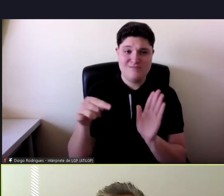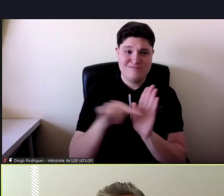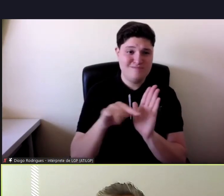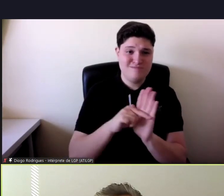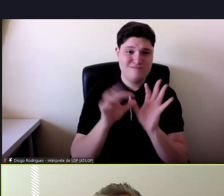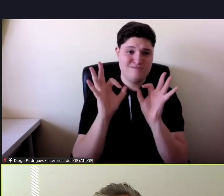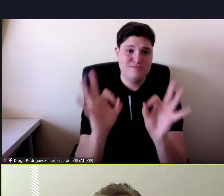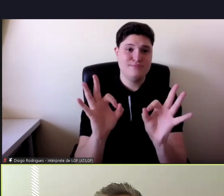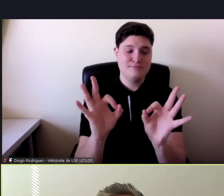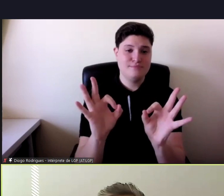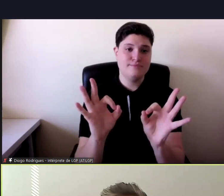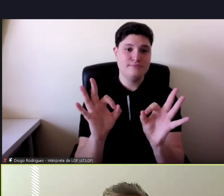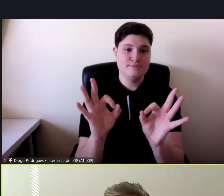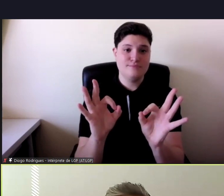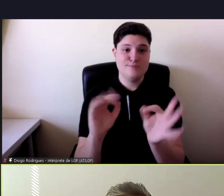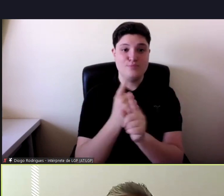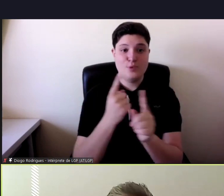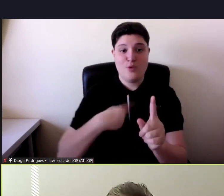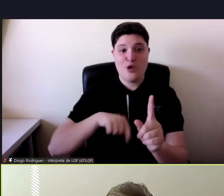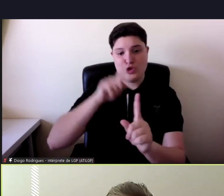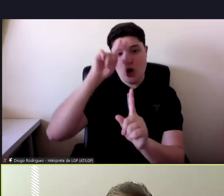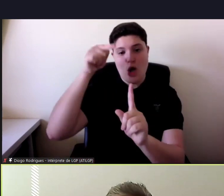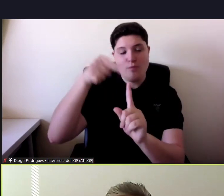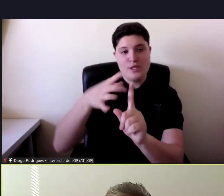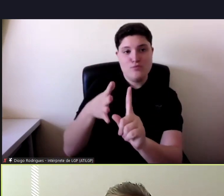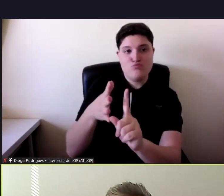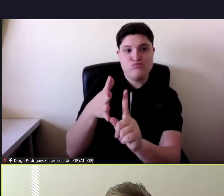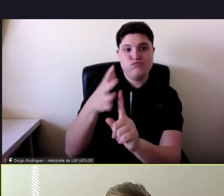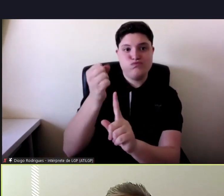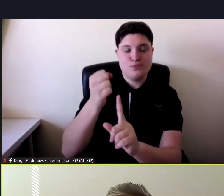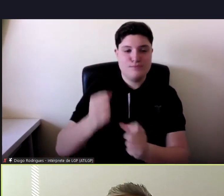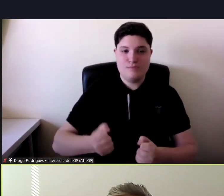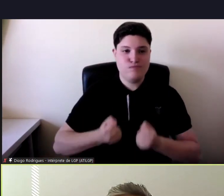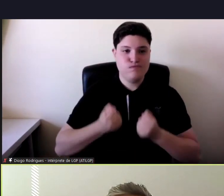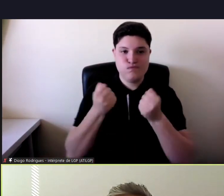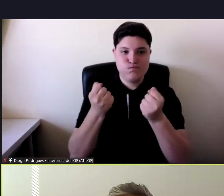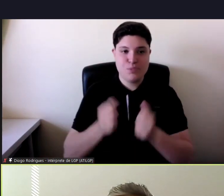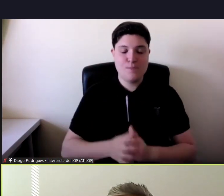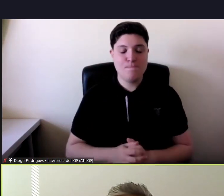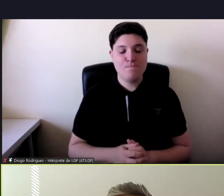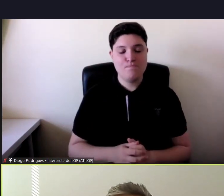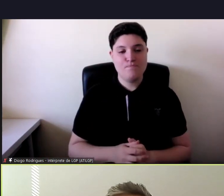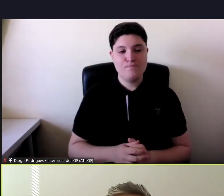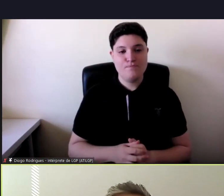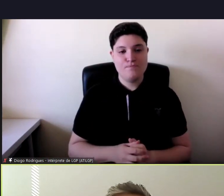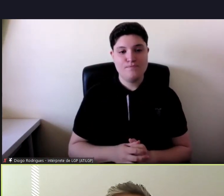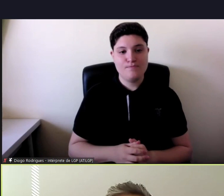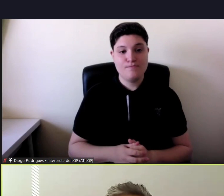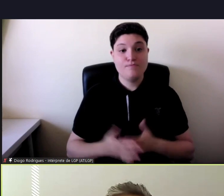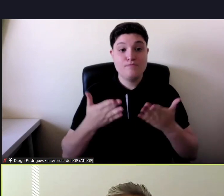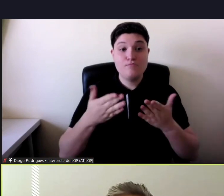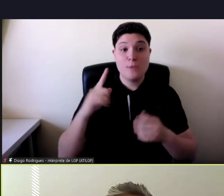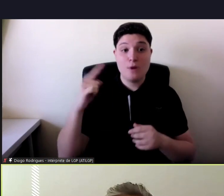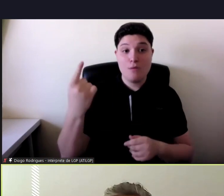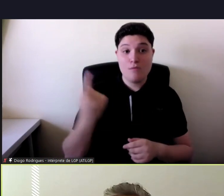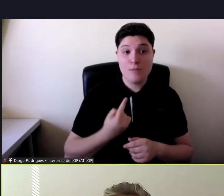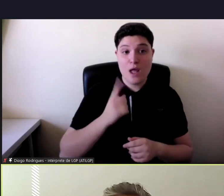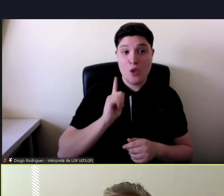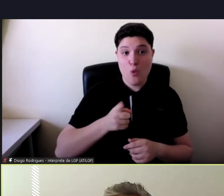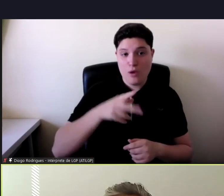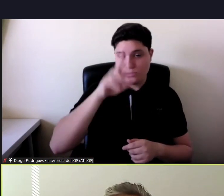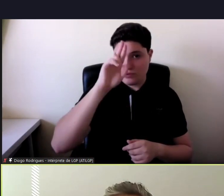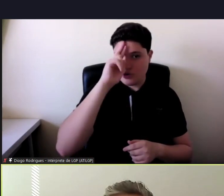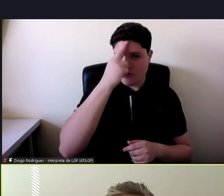é o atingir destes ODS. Isto vai obrigar a um enorme esforço